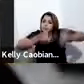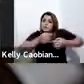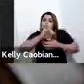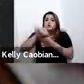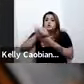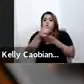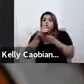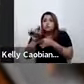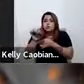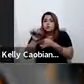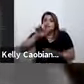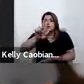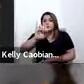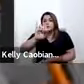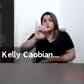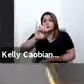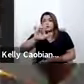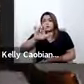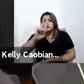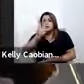Fernando.